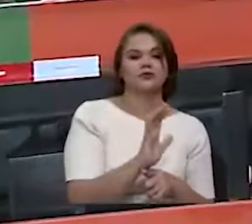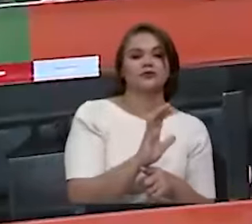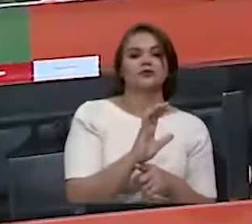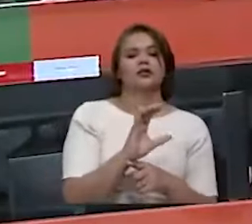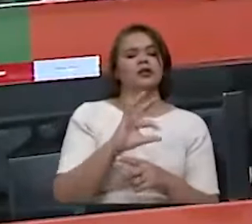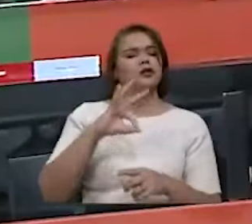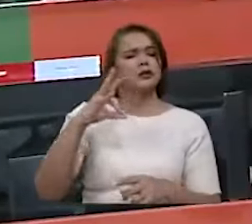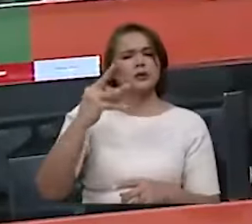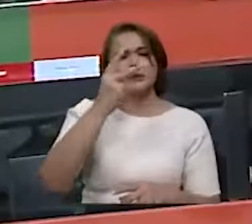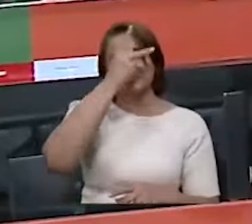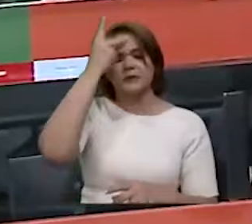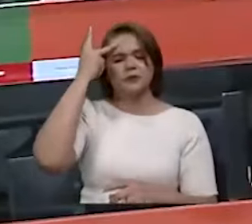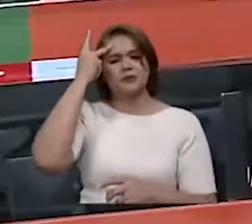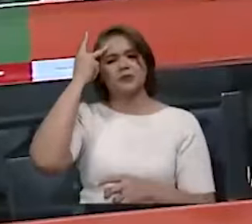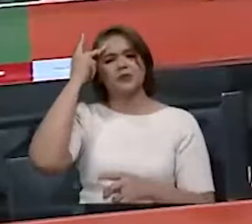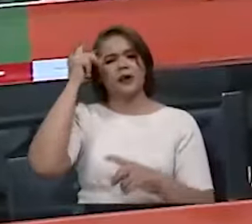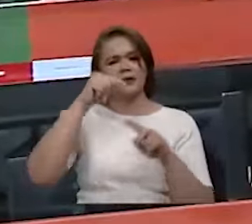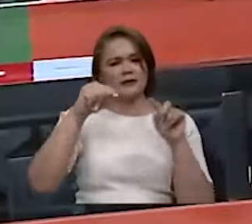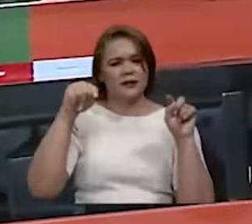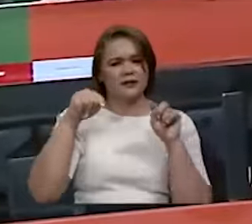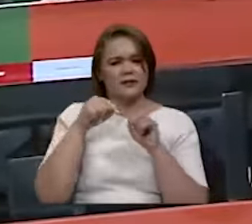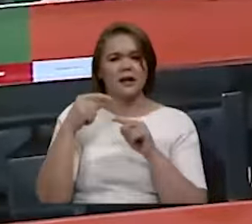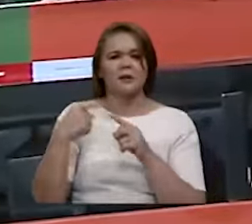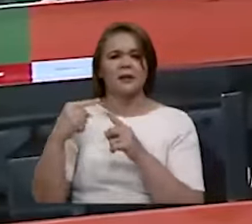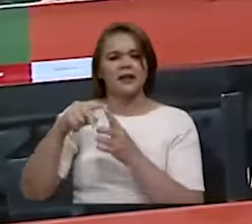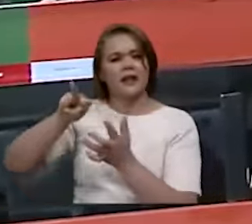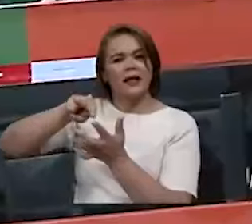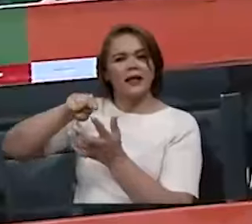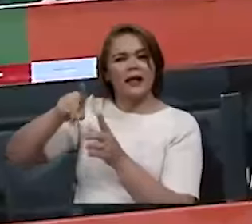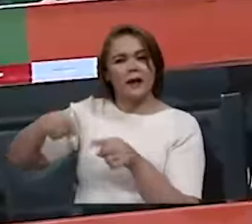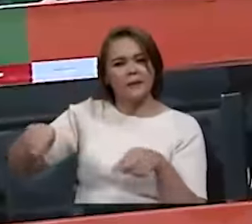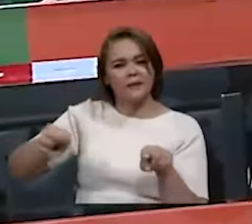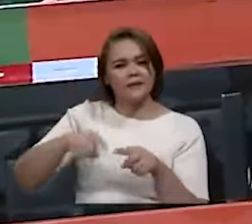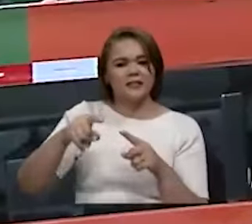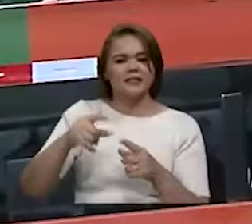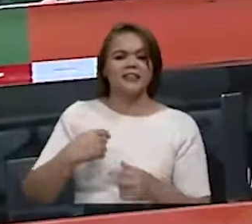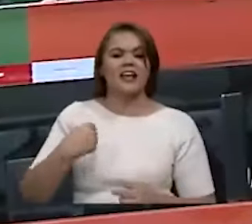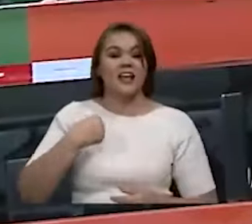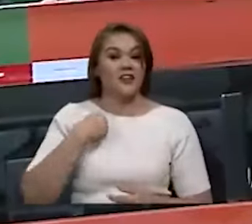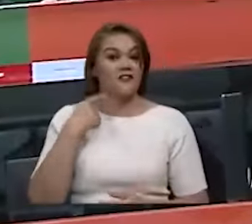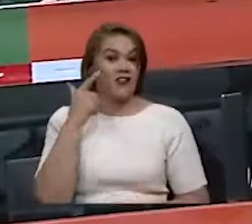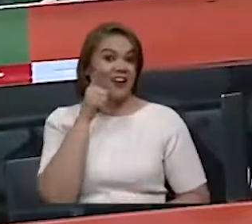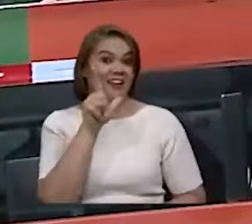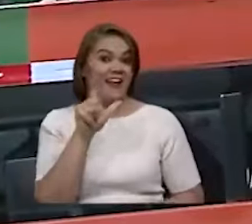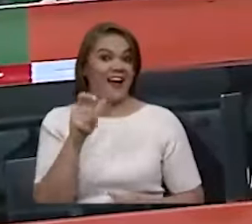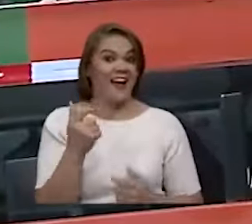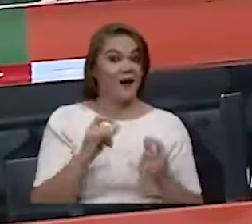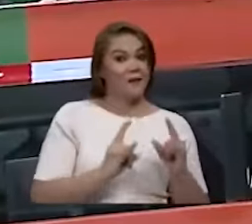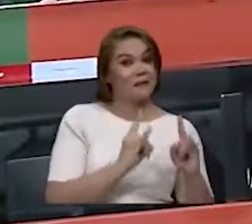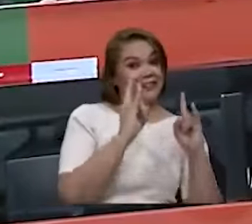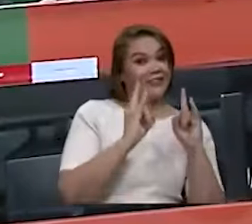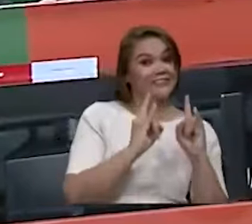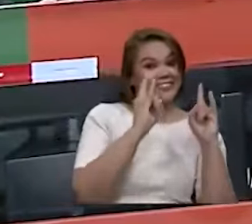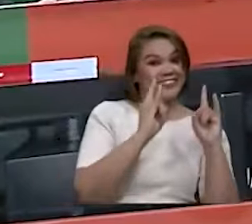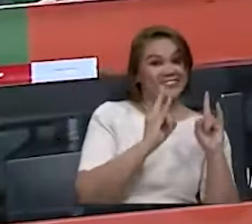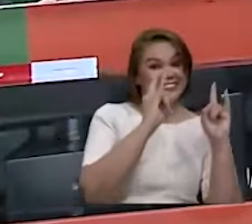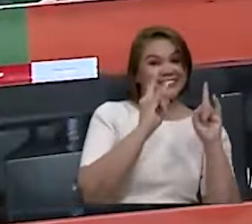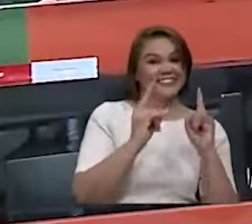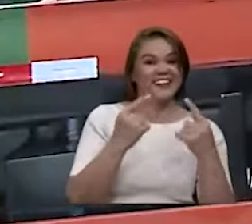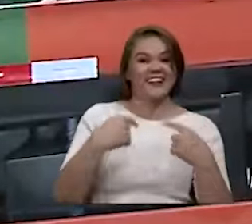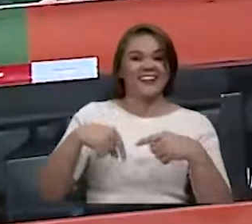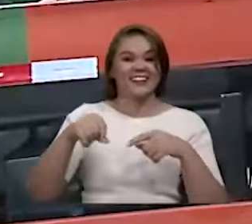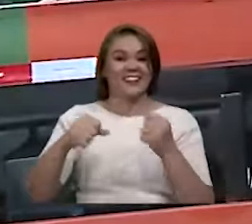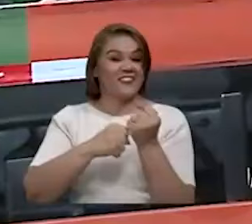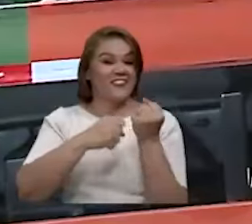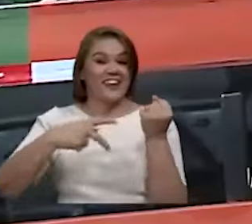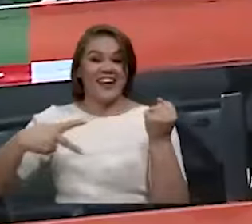estúdio e você que está do outro lado, porque a gente já tem uma música. A música dele, vamos lá. Eu vou ganhar um apartamento no